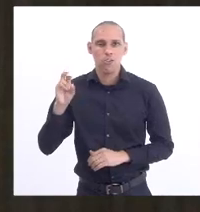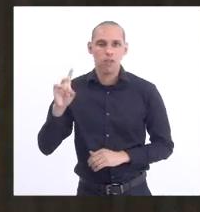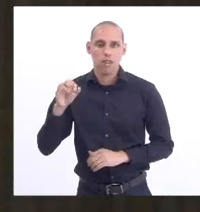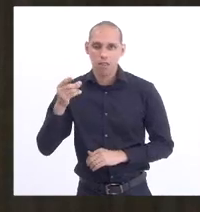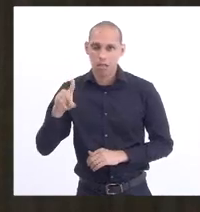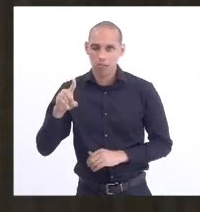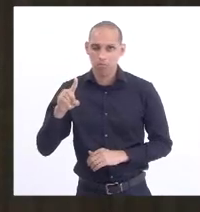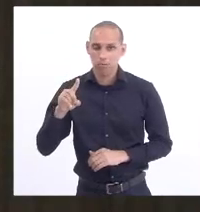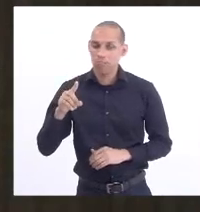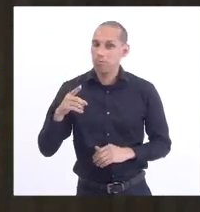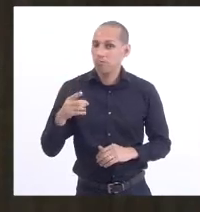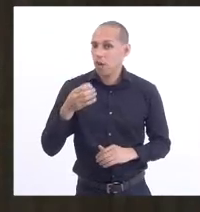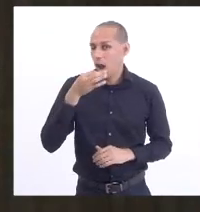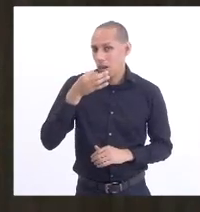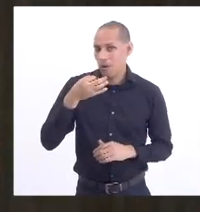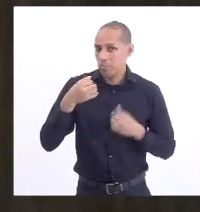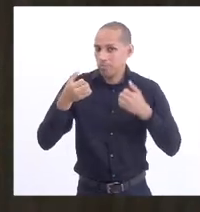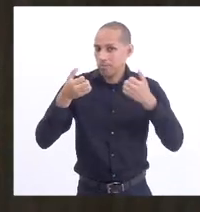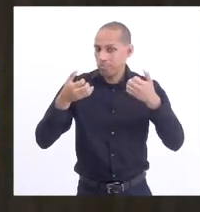vou emitir